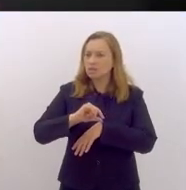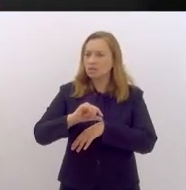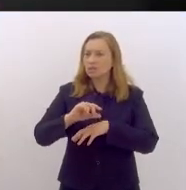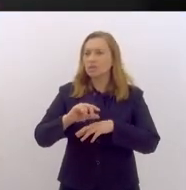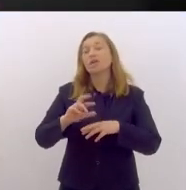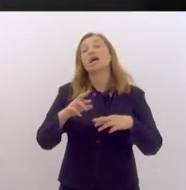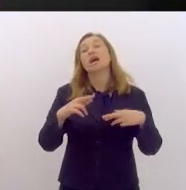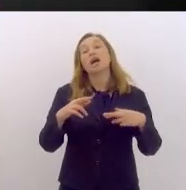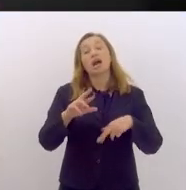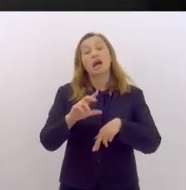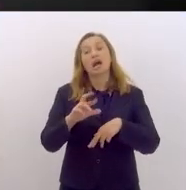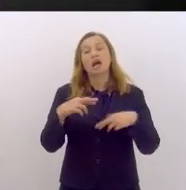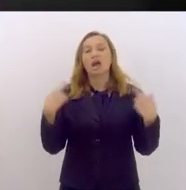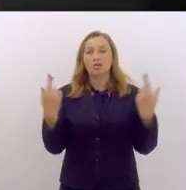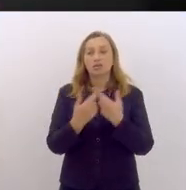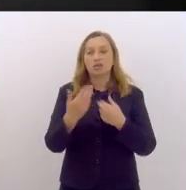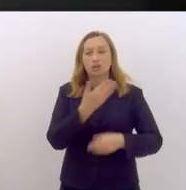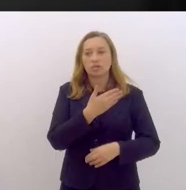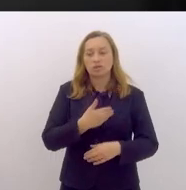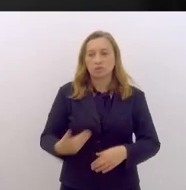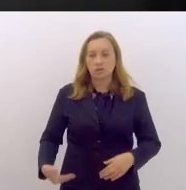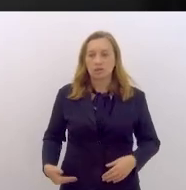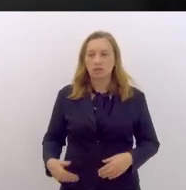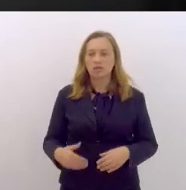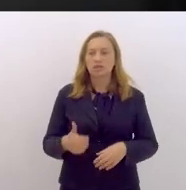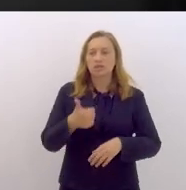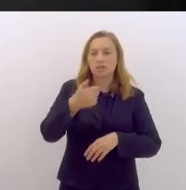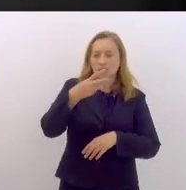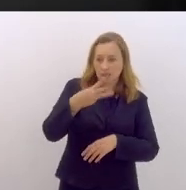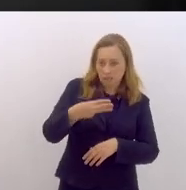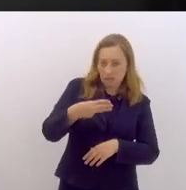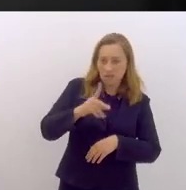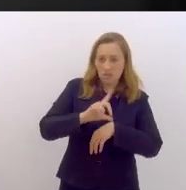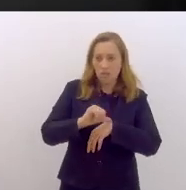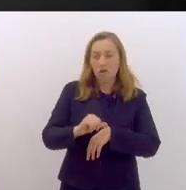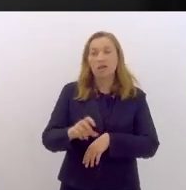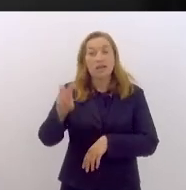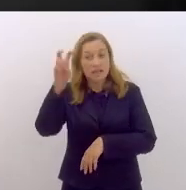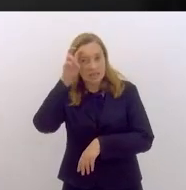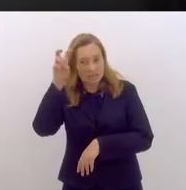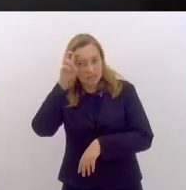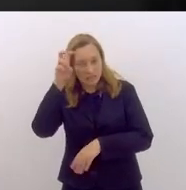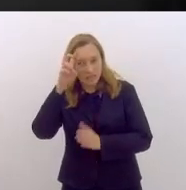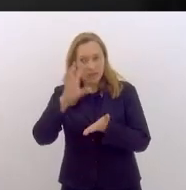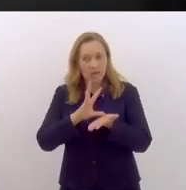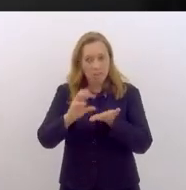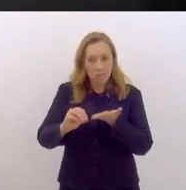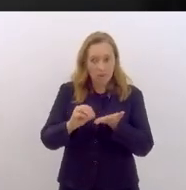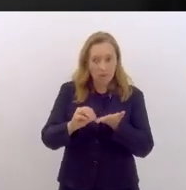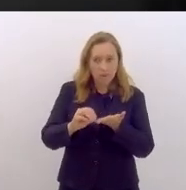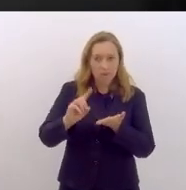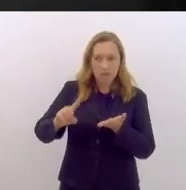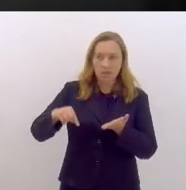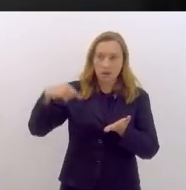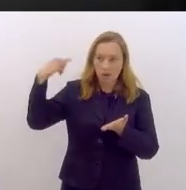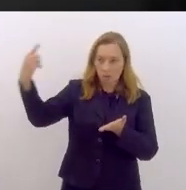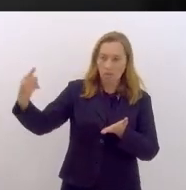audiência 13 horas da próxima terça e pauta 15 horas da próxima quinta, sem ser essa semana ou